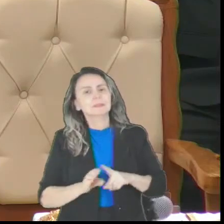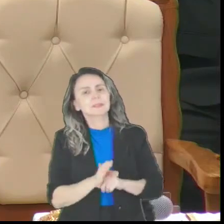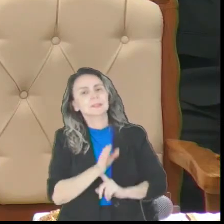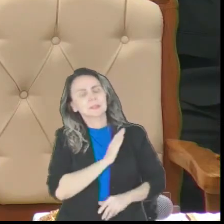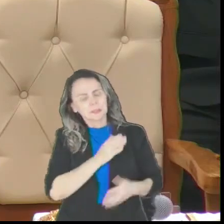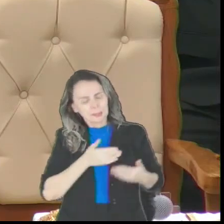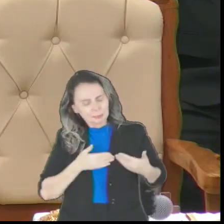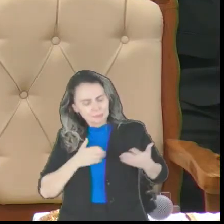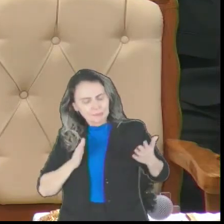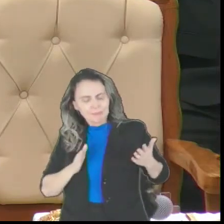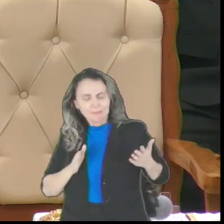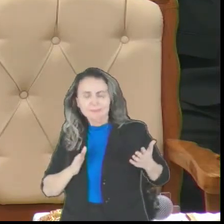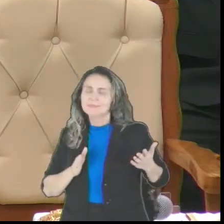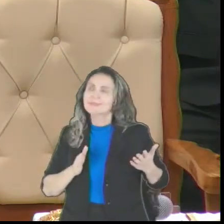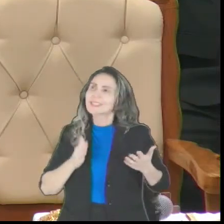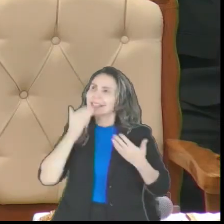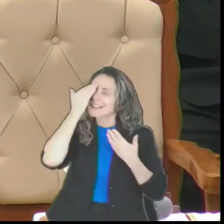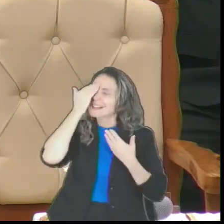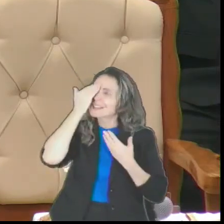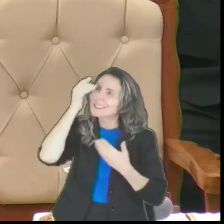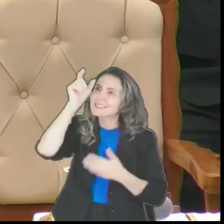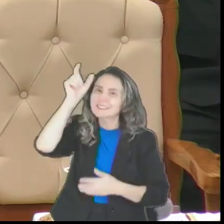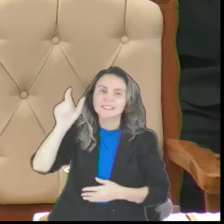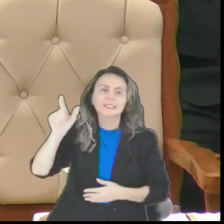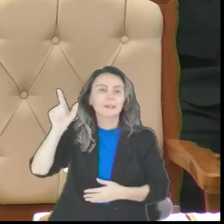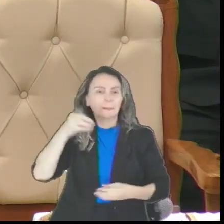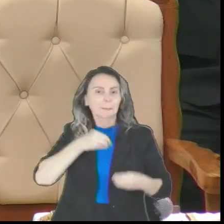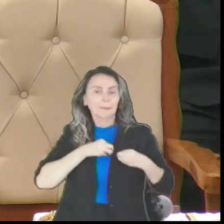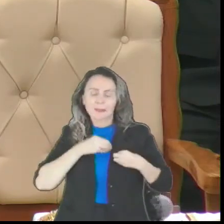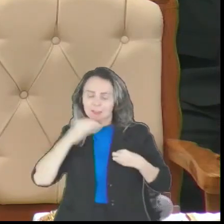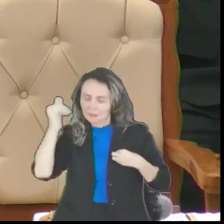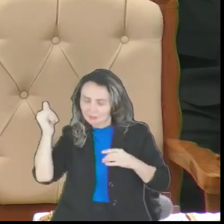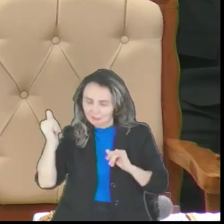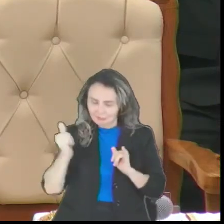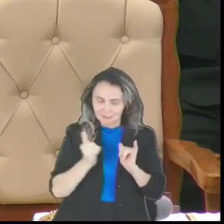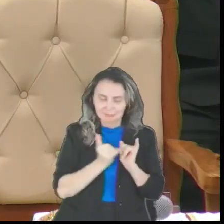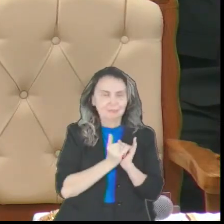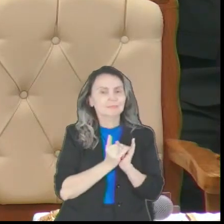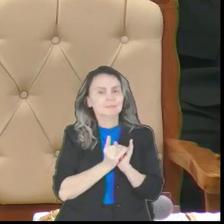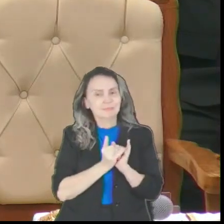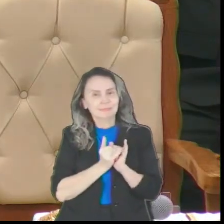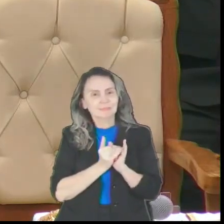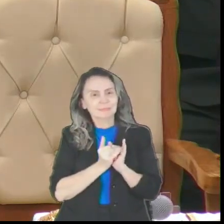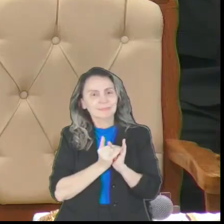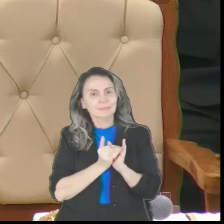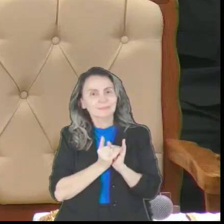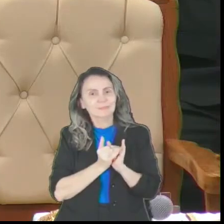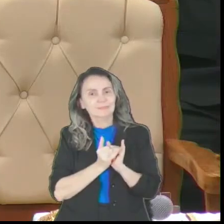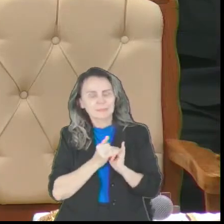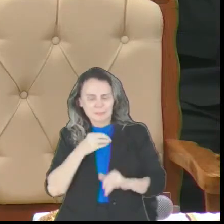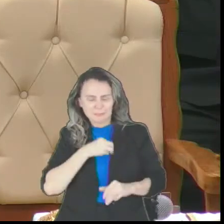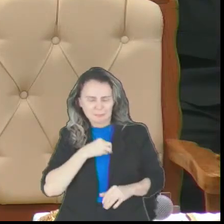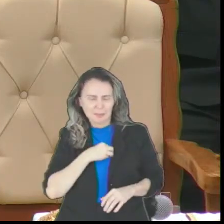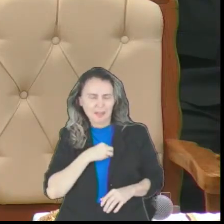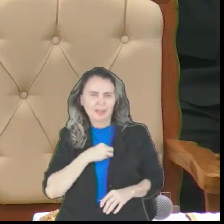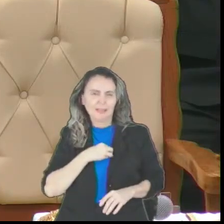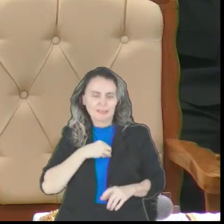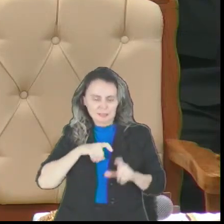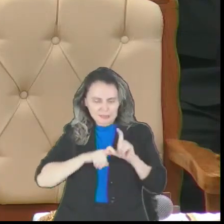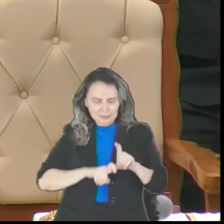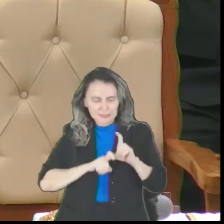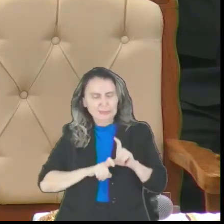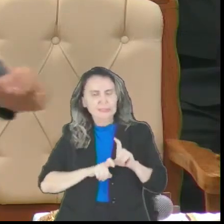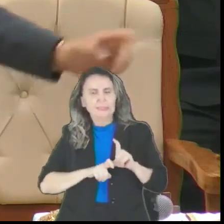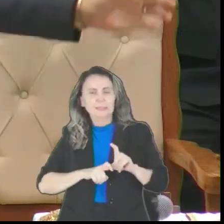nossos pecados, que riscou a cédula que nos condenava. Ele pegou, cravou no Calvário,